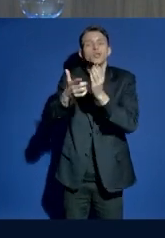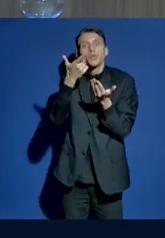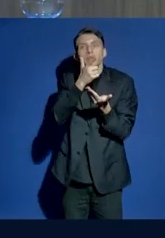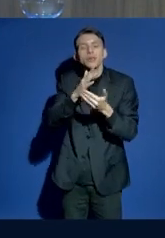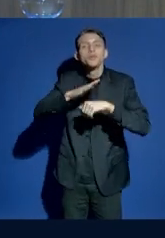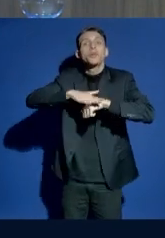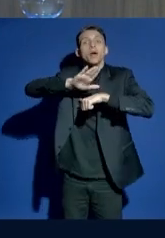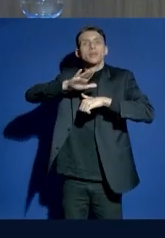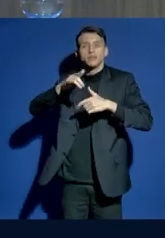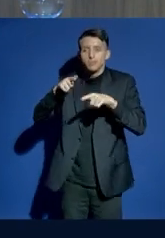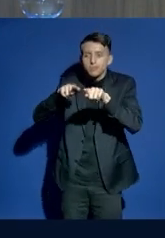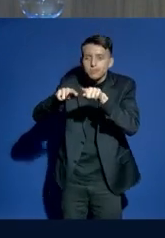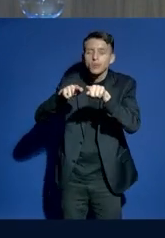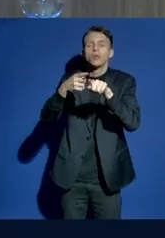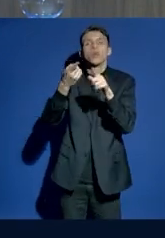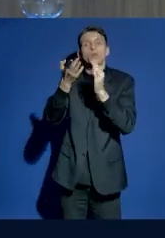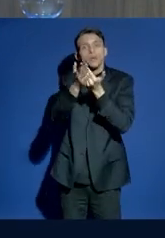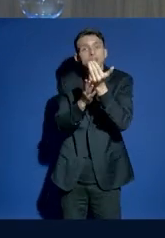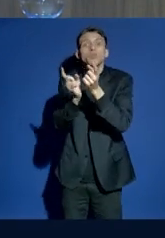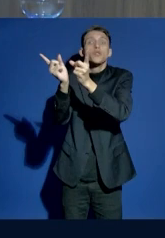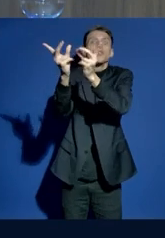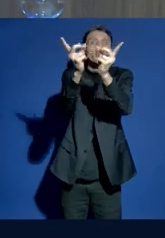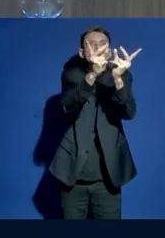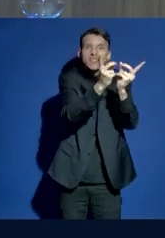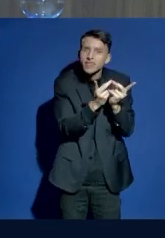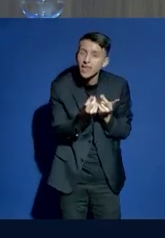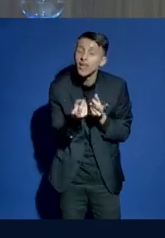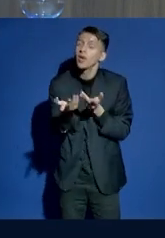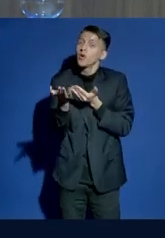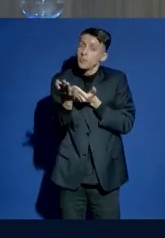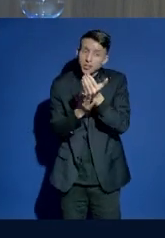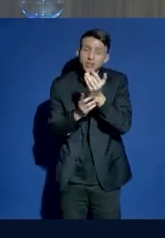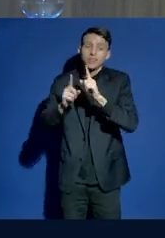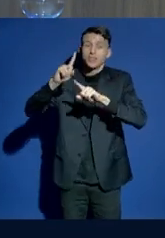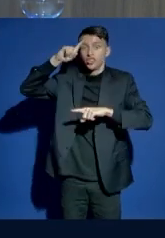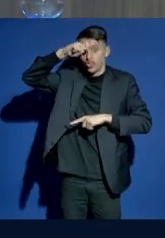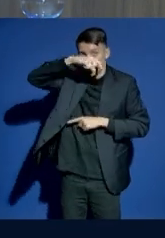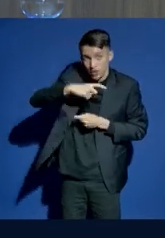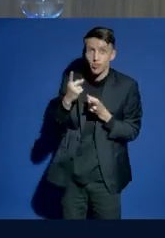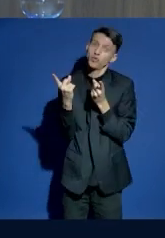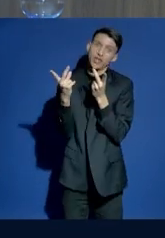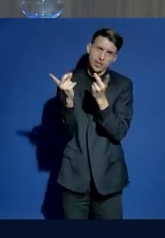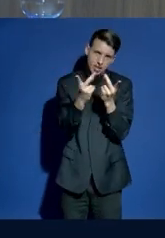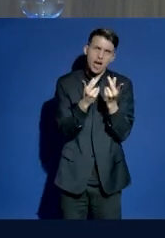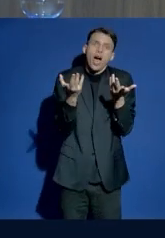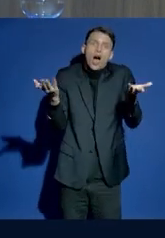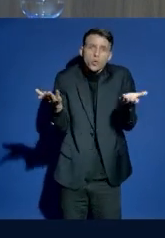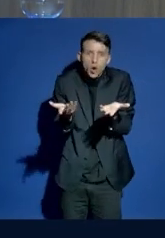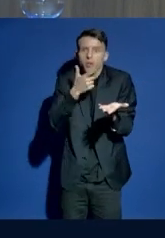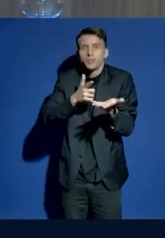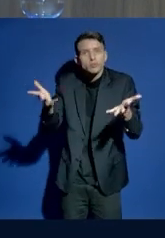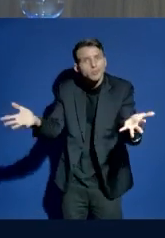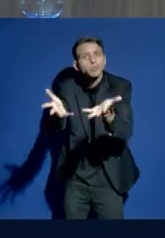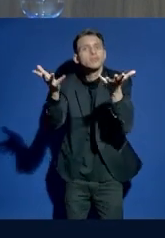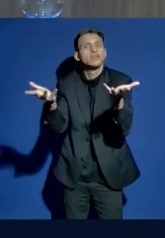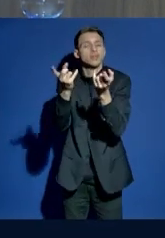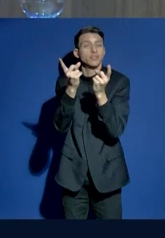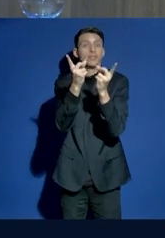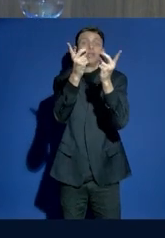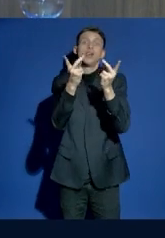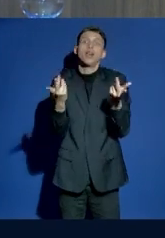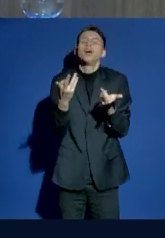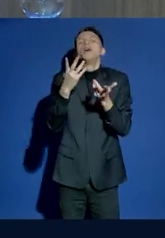para colocar o seu produto na comercialização e esse produto destinado para a produção de biocombustível. E